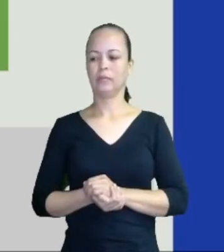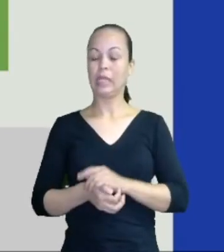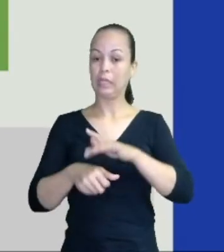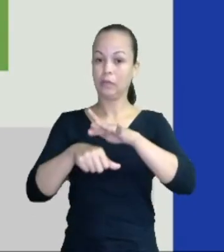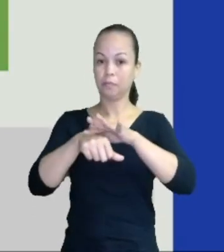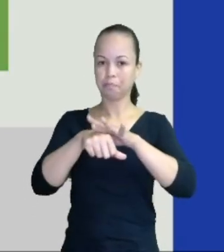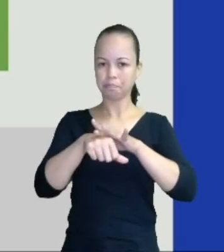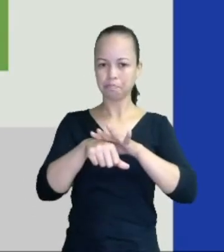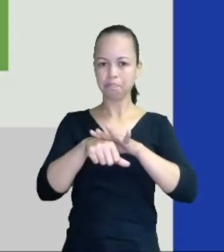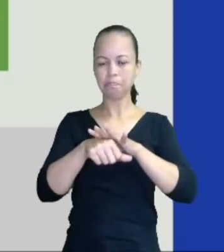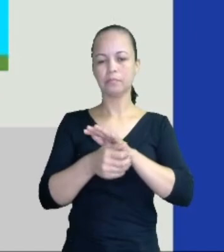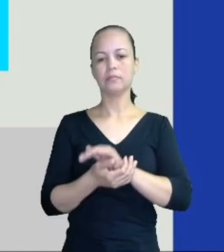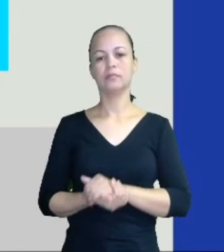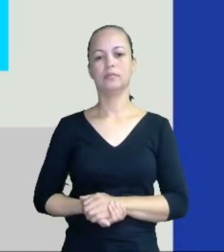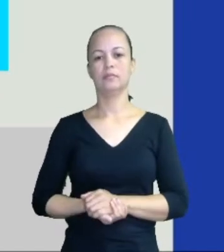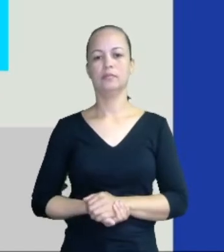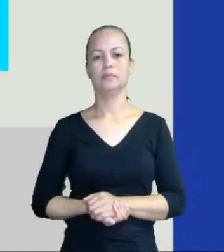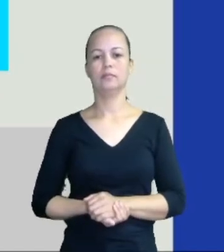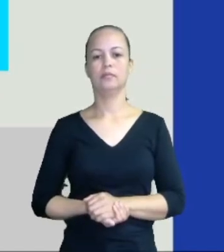Doenças.